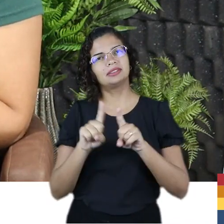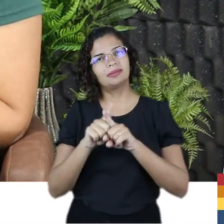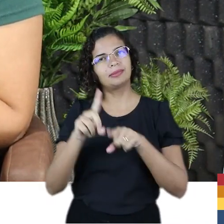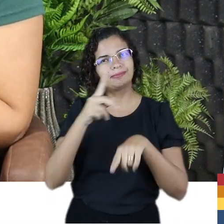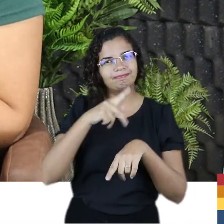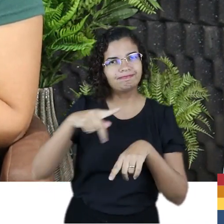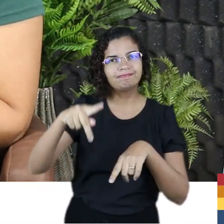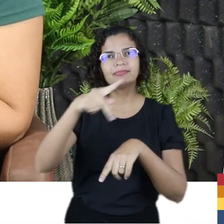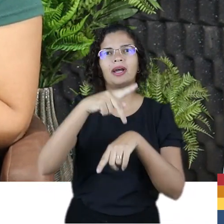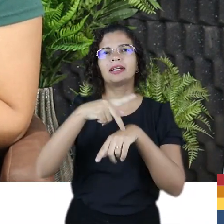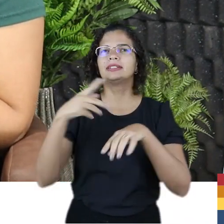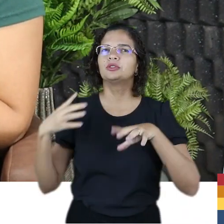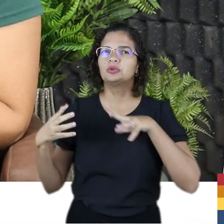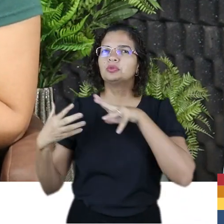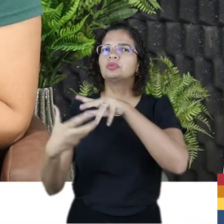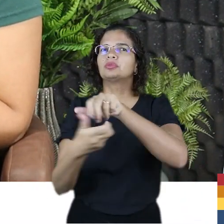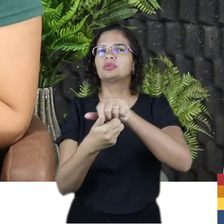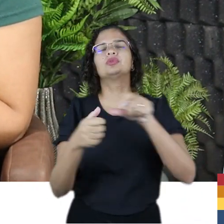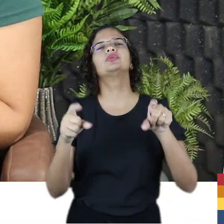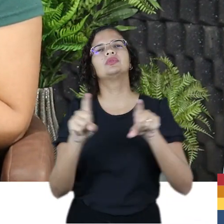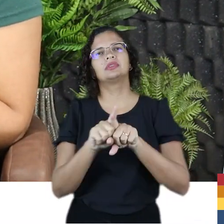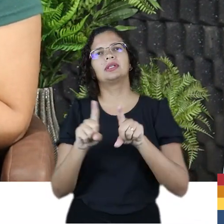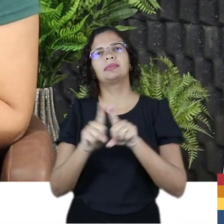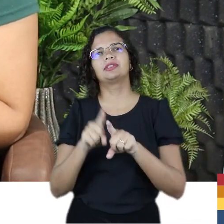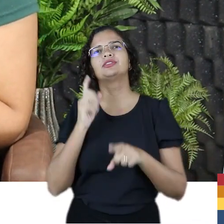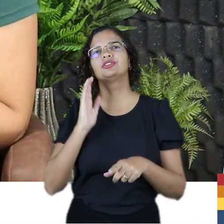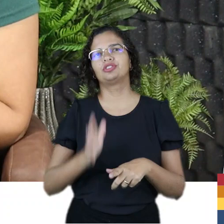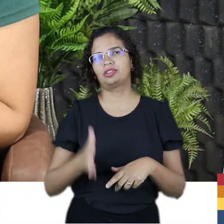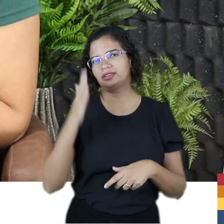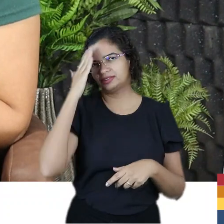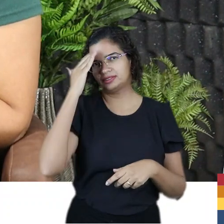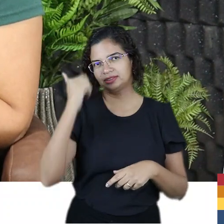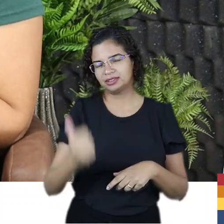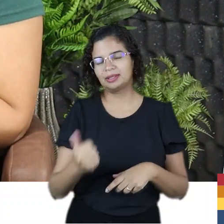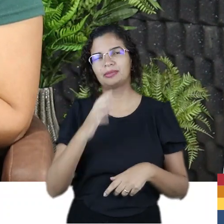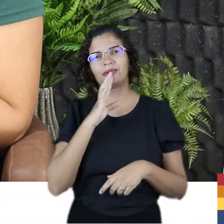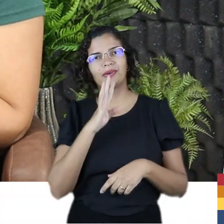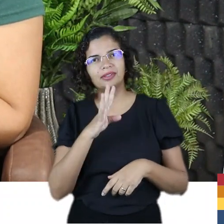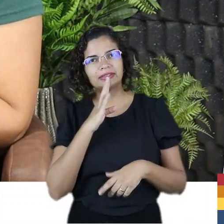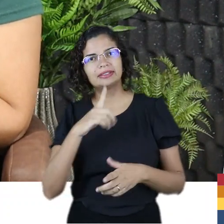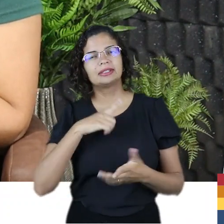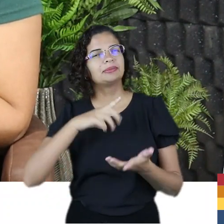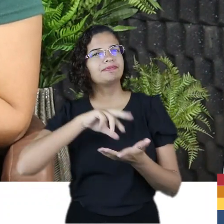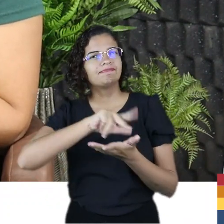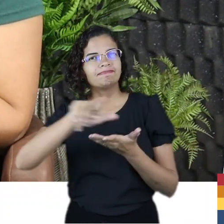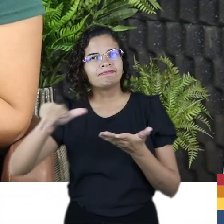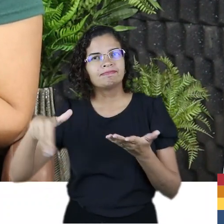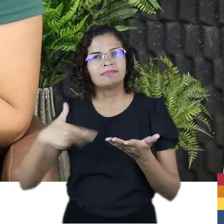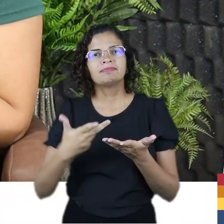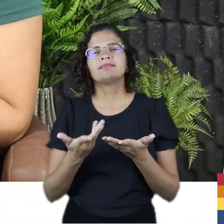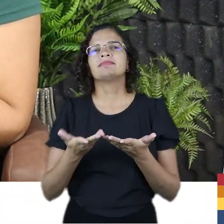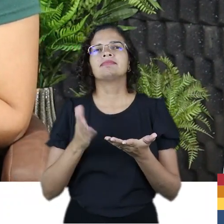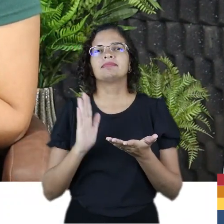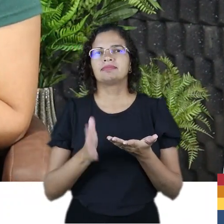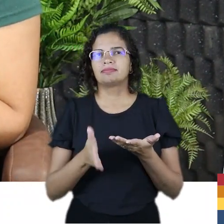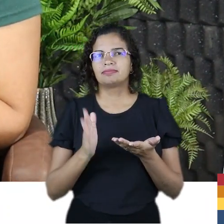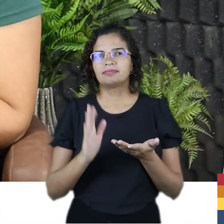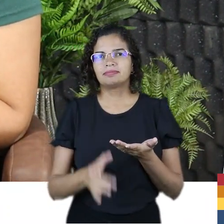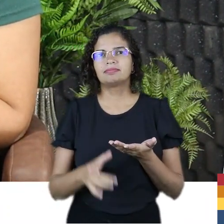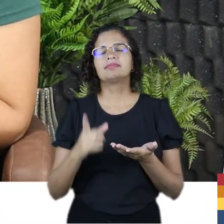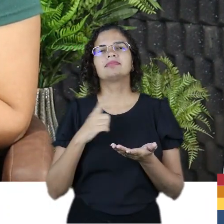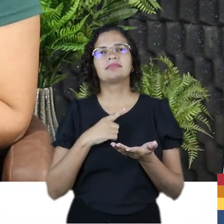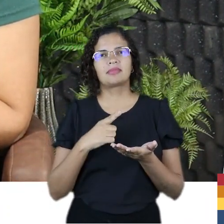já sabe né que nós temos várias graças a Deus já temos várias vários